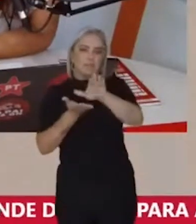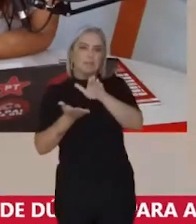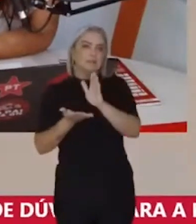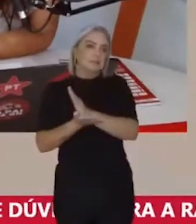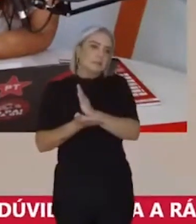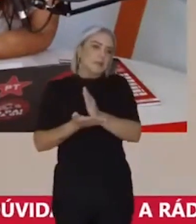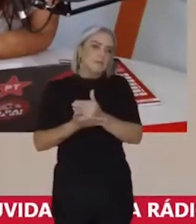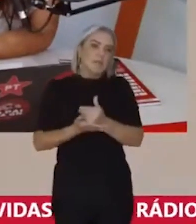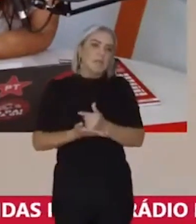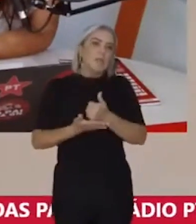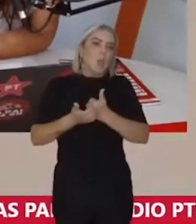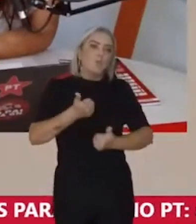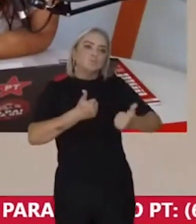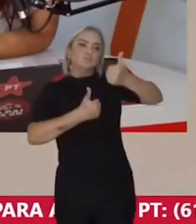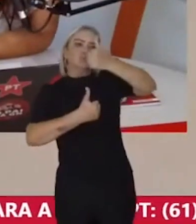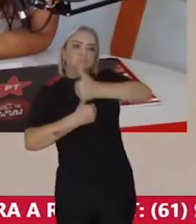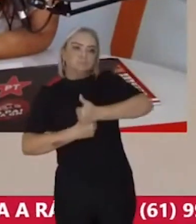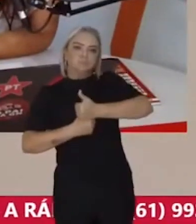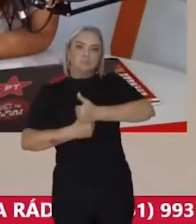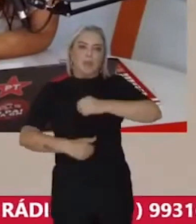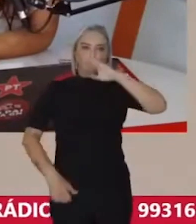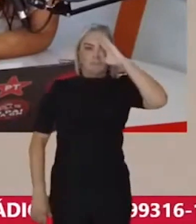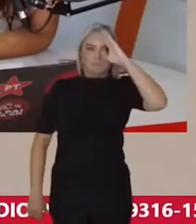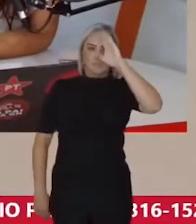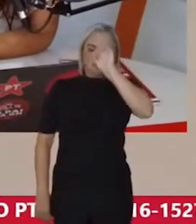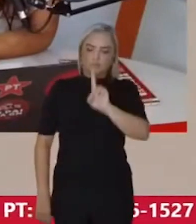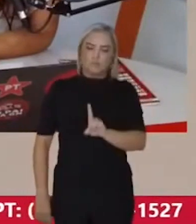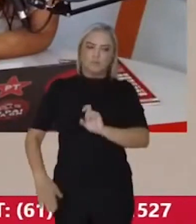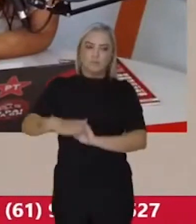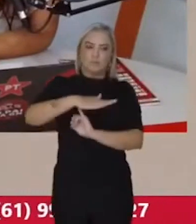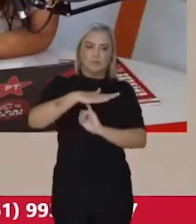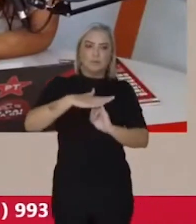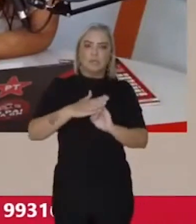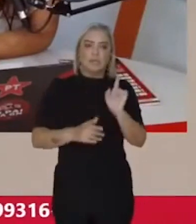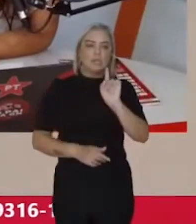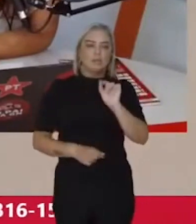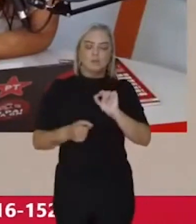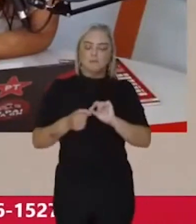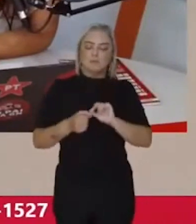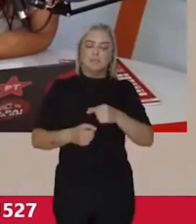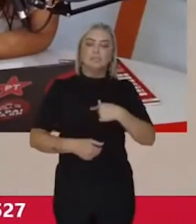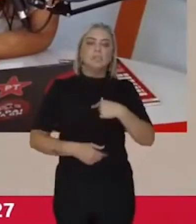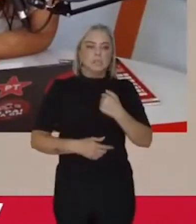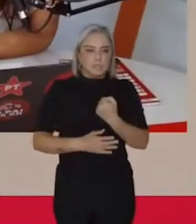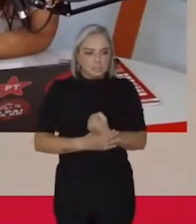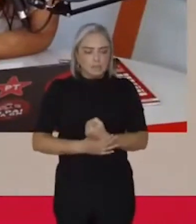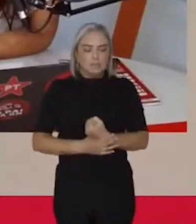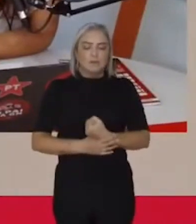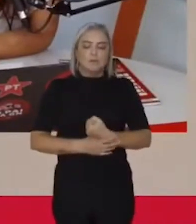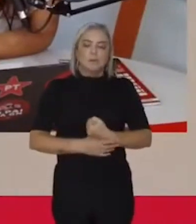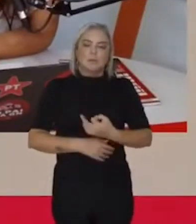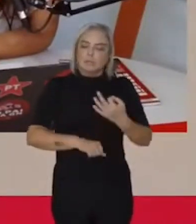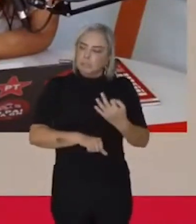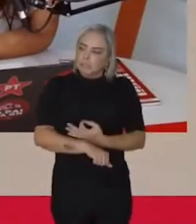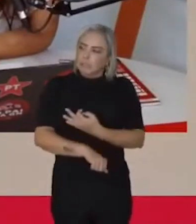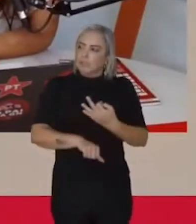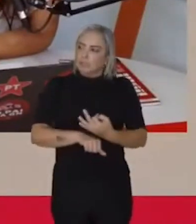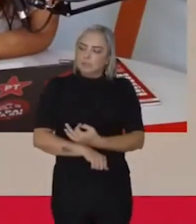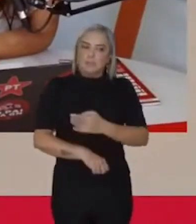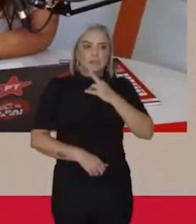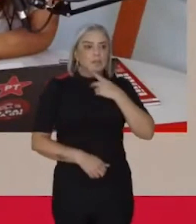talvez colocar um militar como diretor do INPE. Né? Mas eu não o fiz. Eu entendi que era necessário